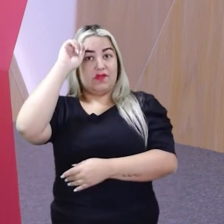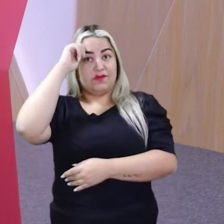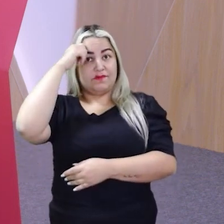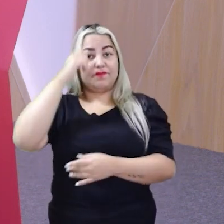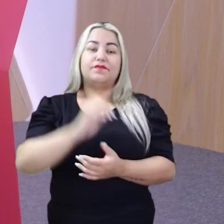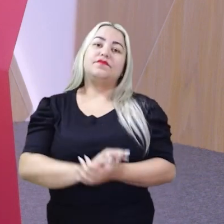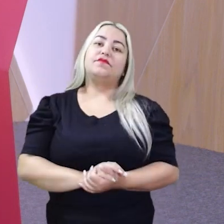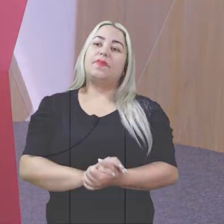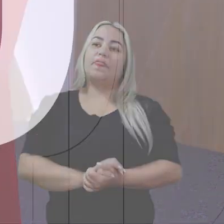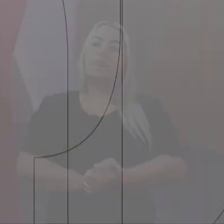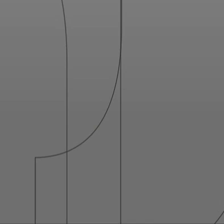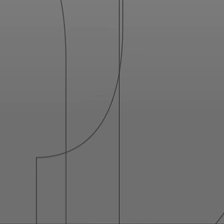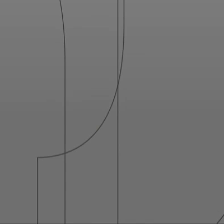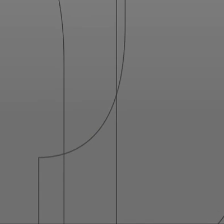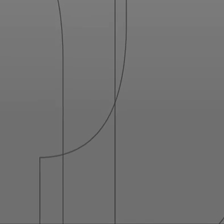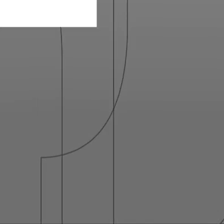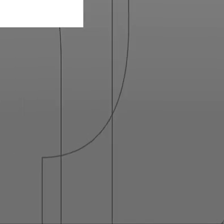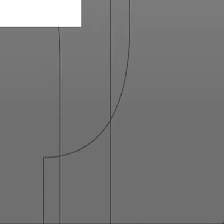para a população negra.